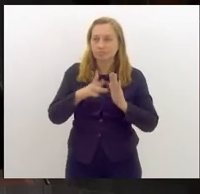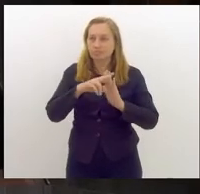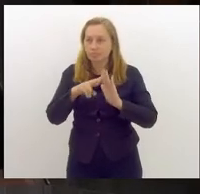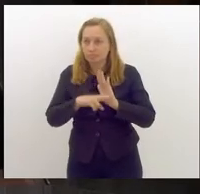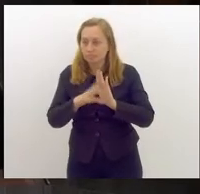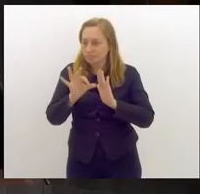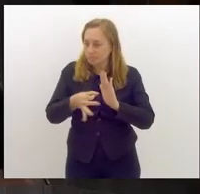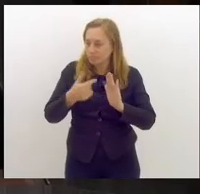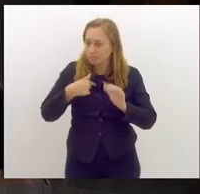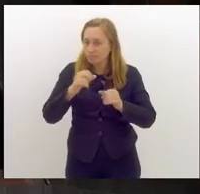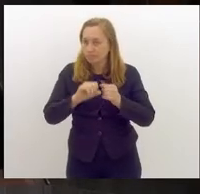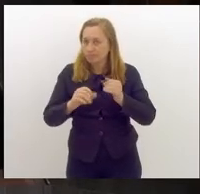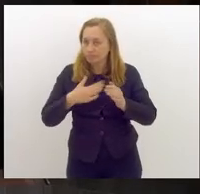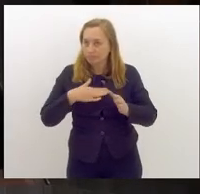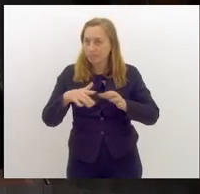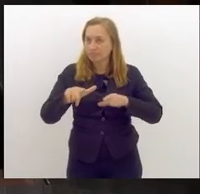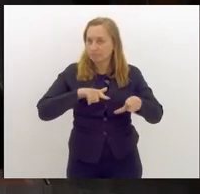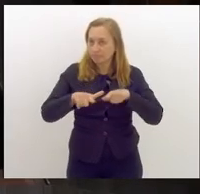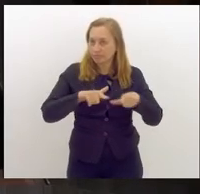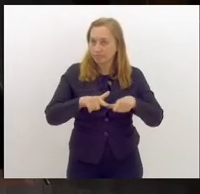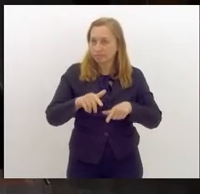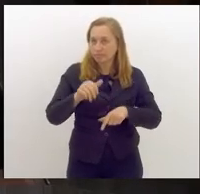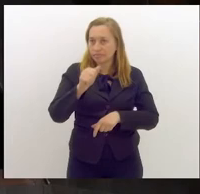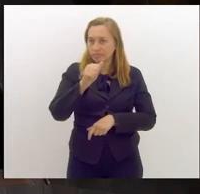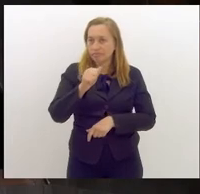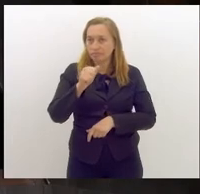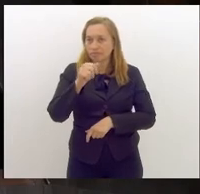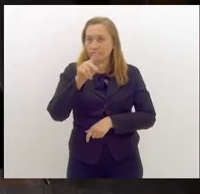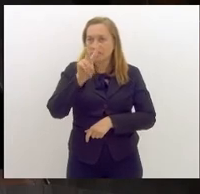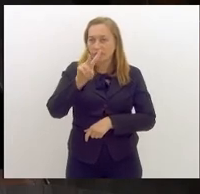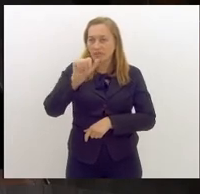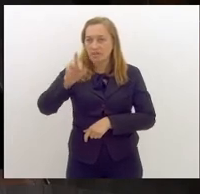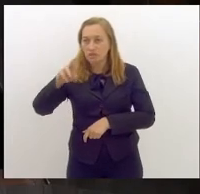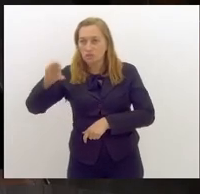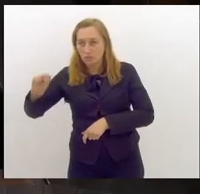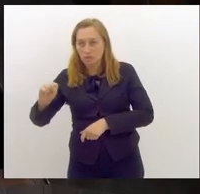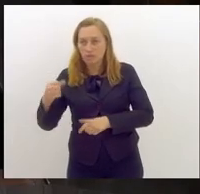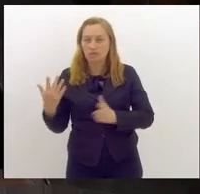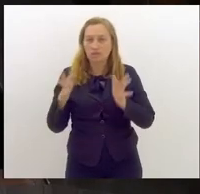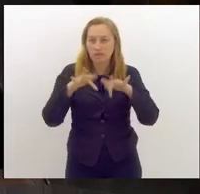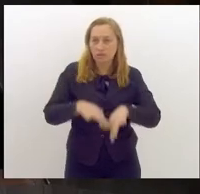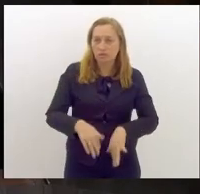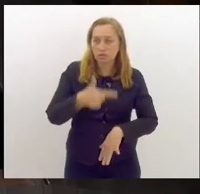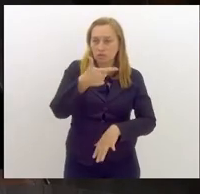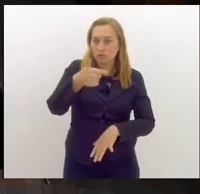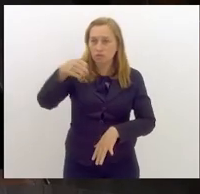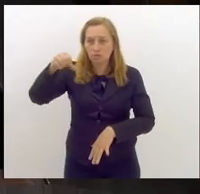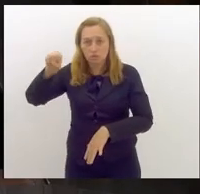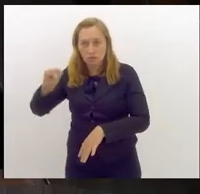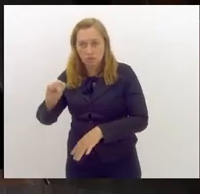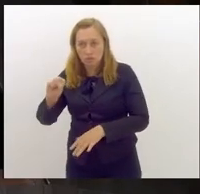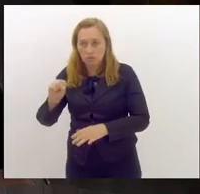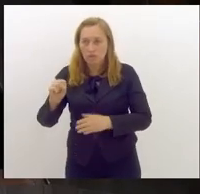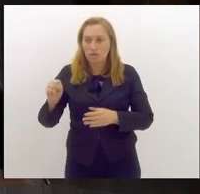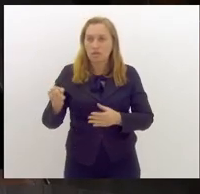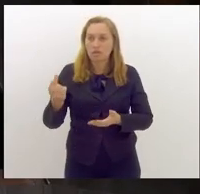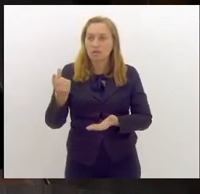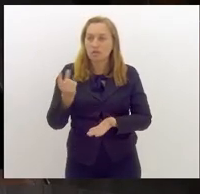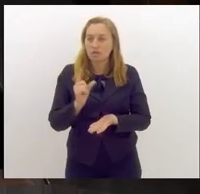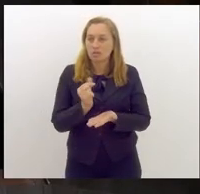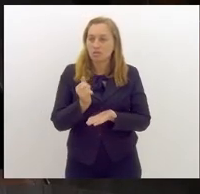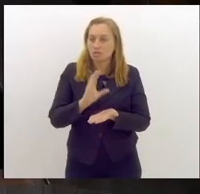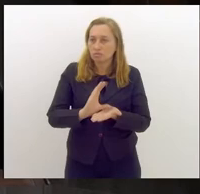o meu mandato em Vassouras terminou 2008 e a verba não tinha sido